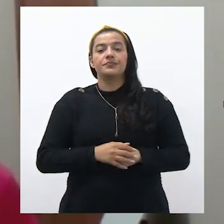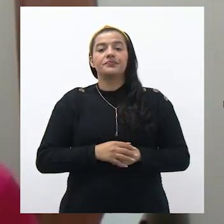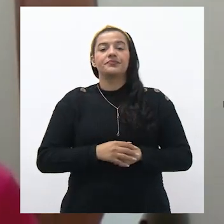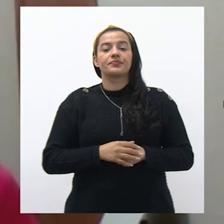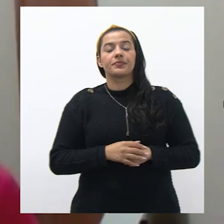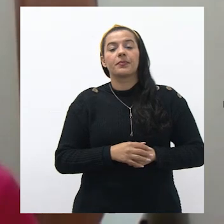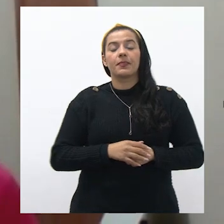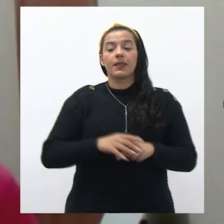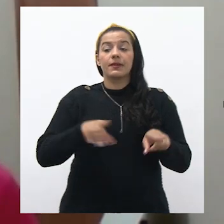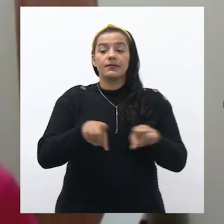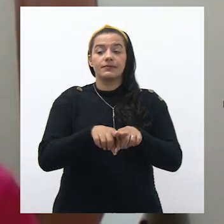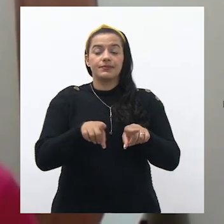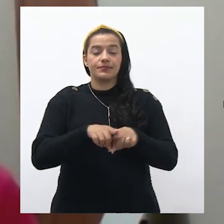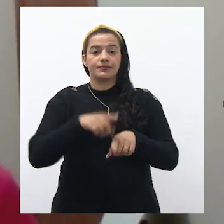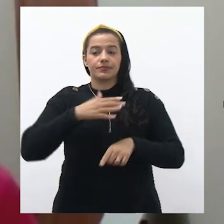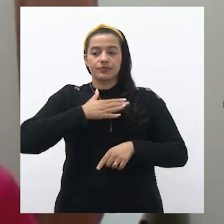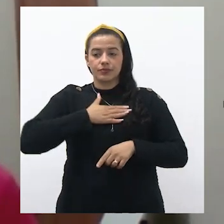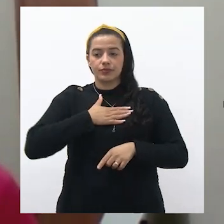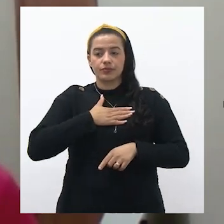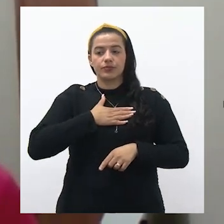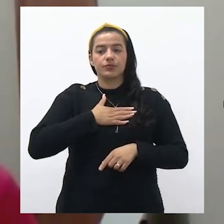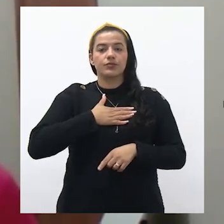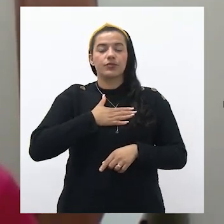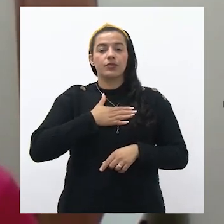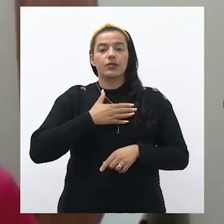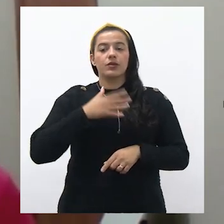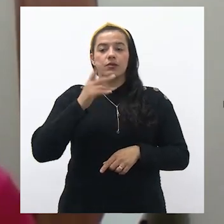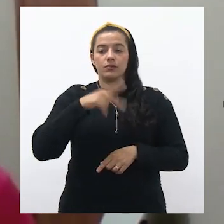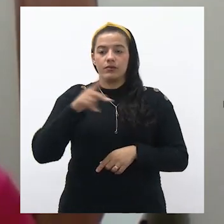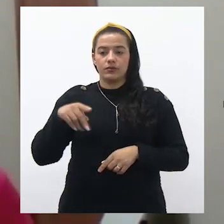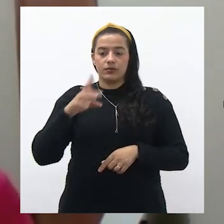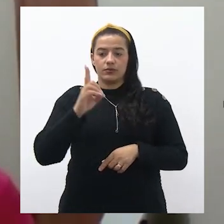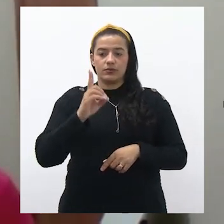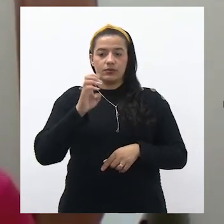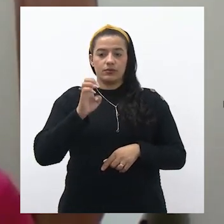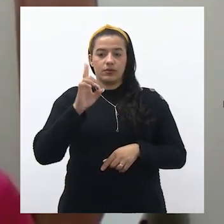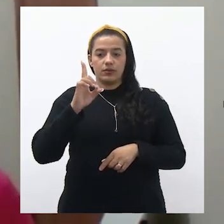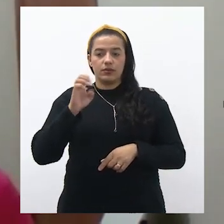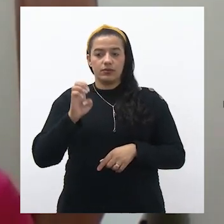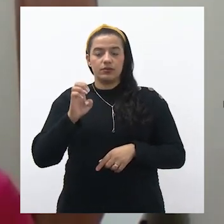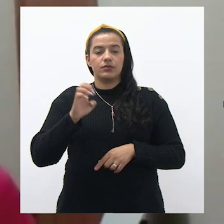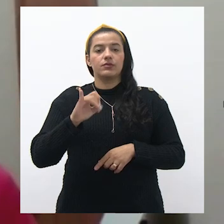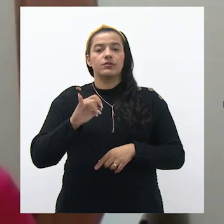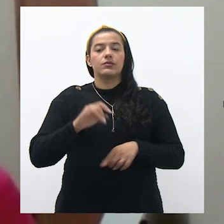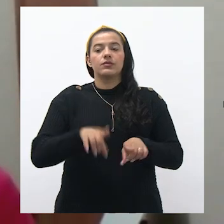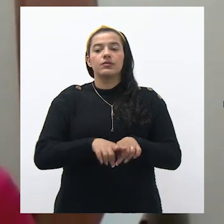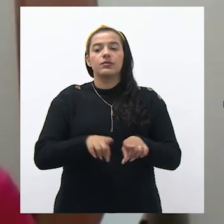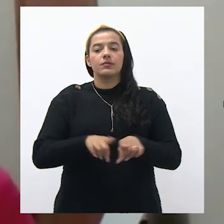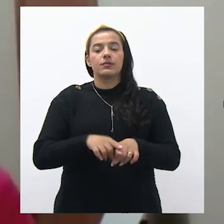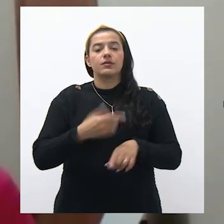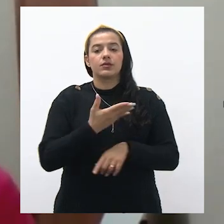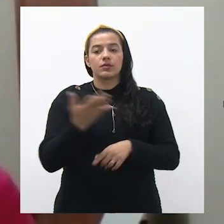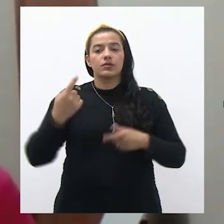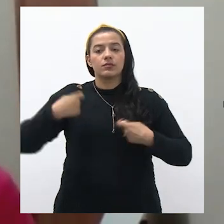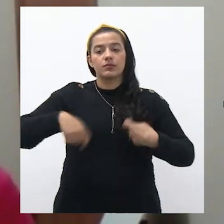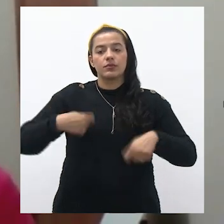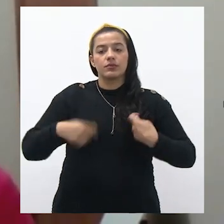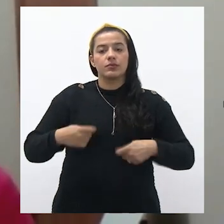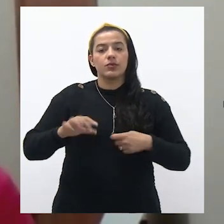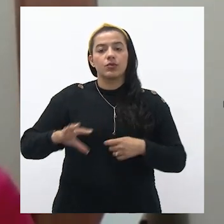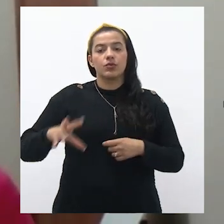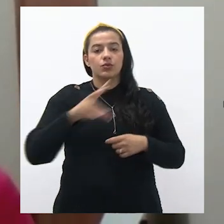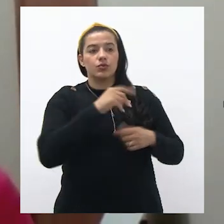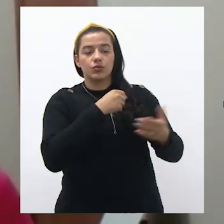Gostei do que a professora... acho que é Dedi, acho que é isso. Desculpa se eu falei errado, tá? Precisamos aprender a extrair de